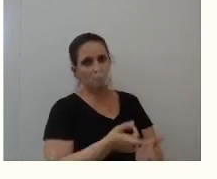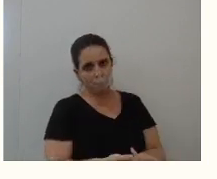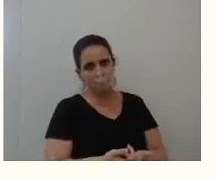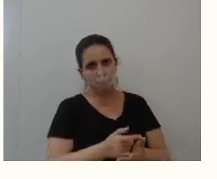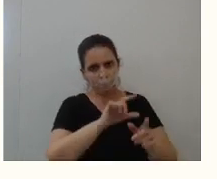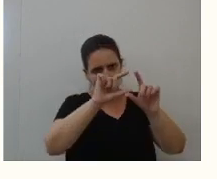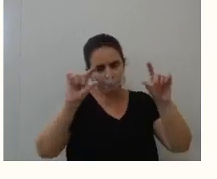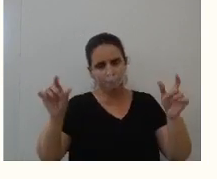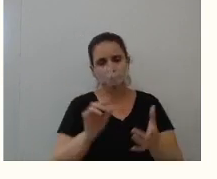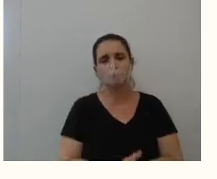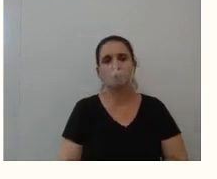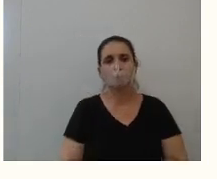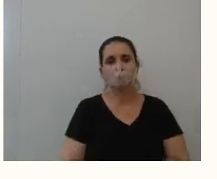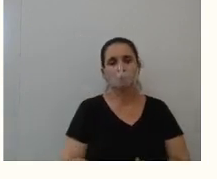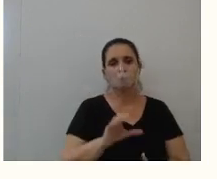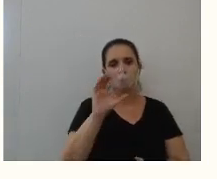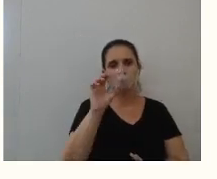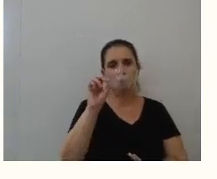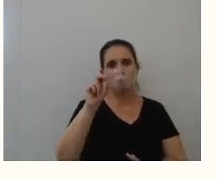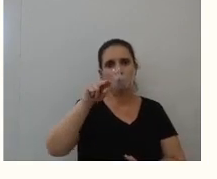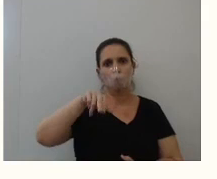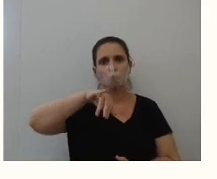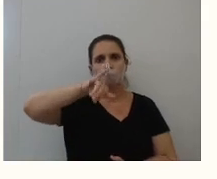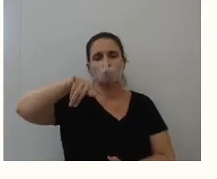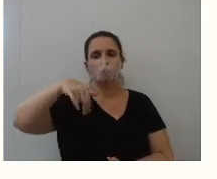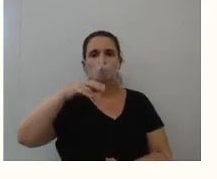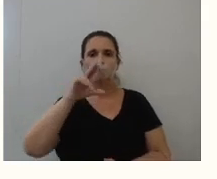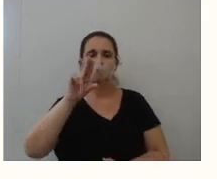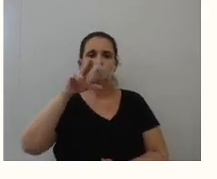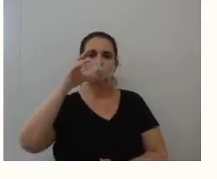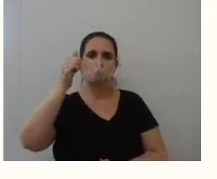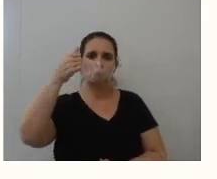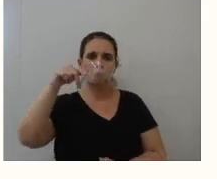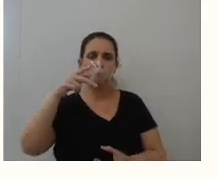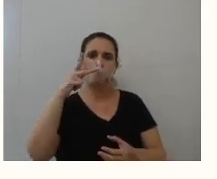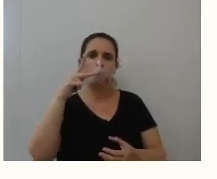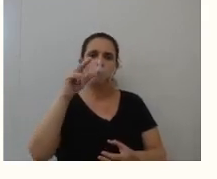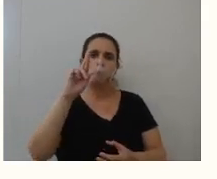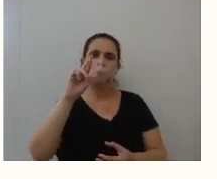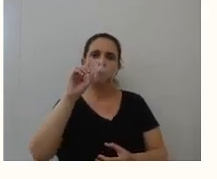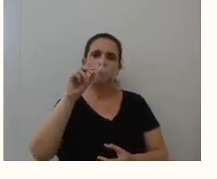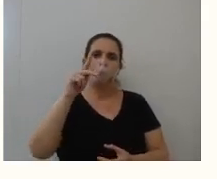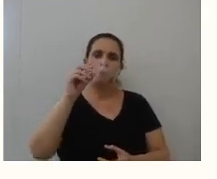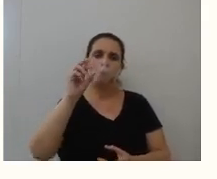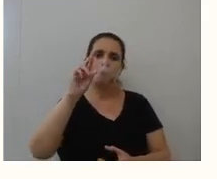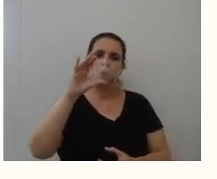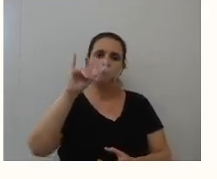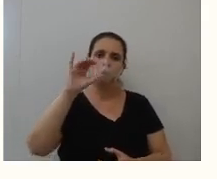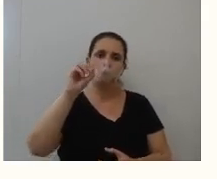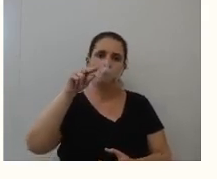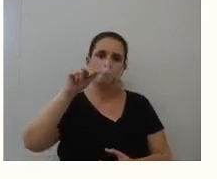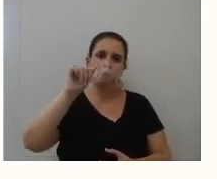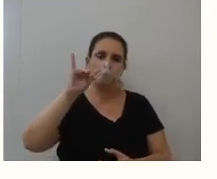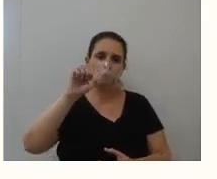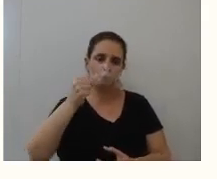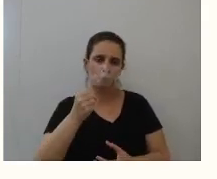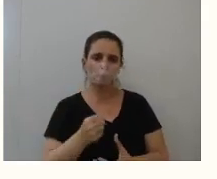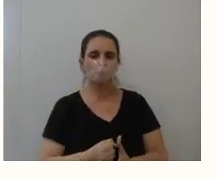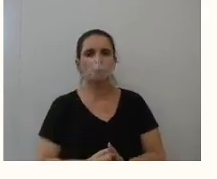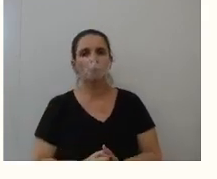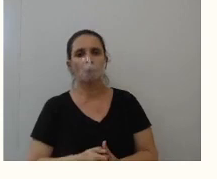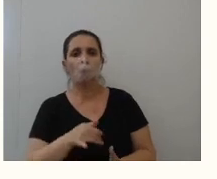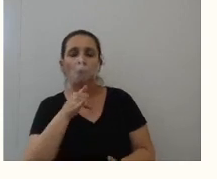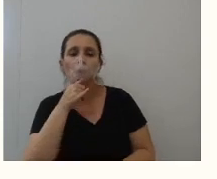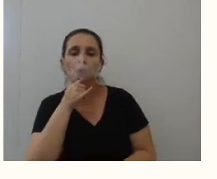Ok? Conjunções proporcionais indicam proporção, ó, proporcionalidade. Vamos